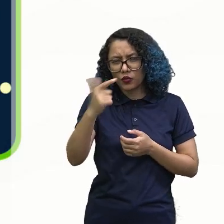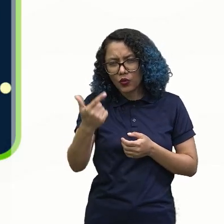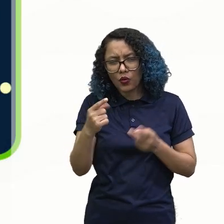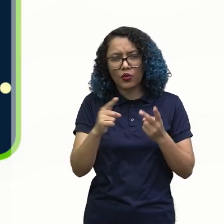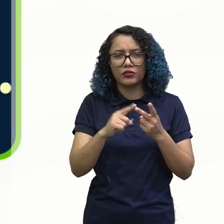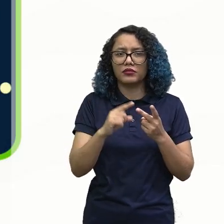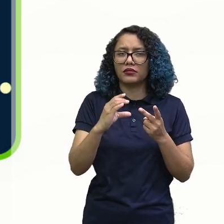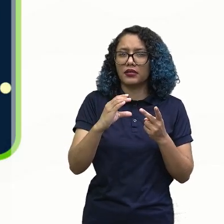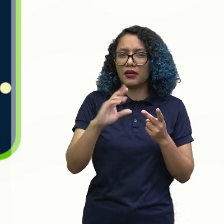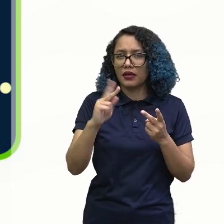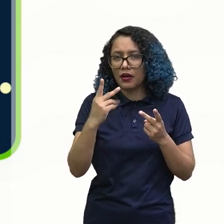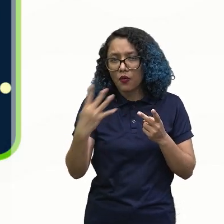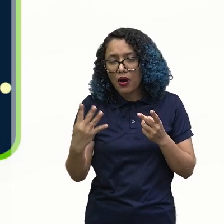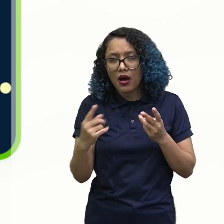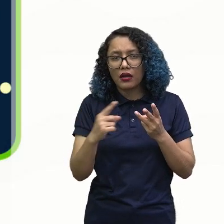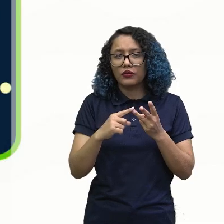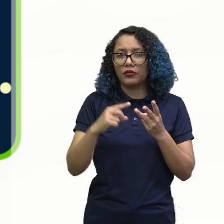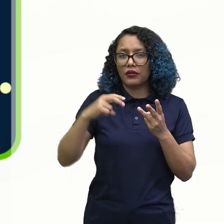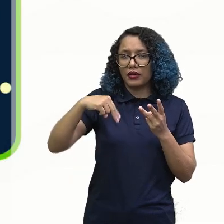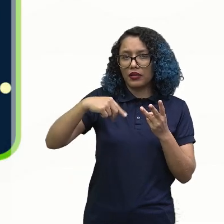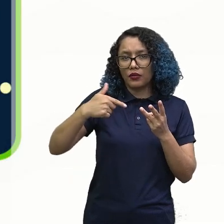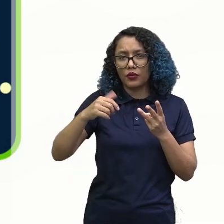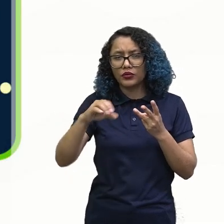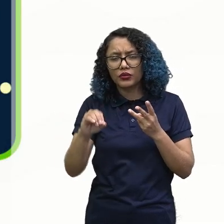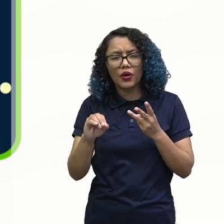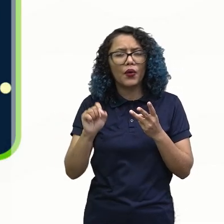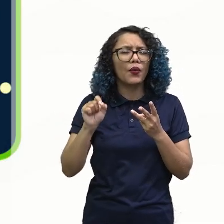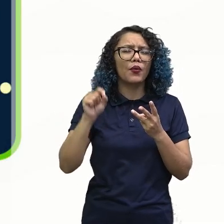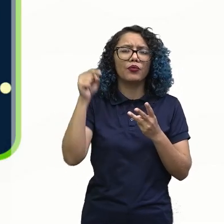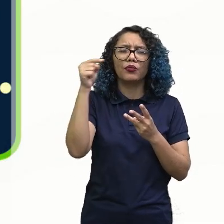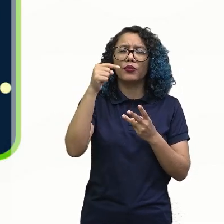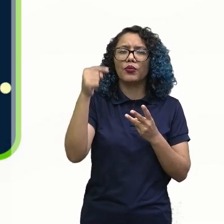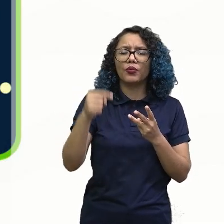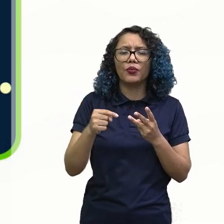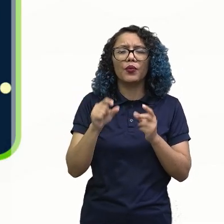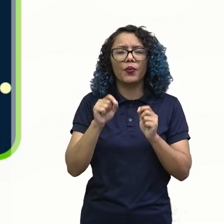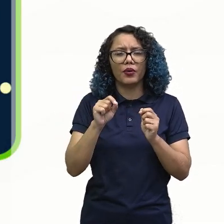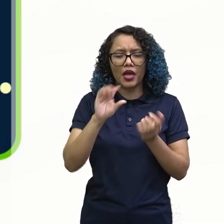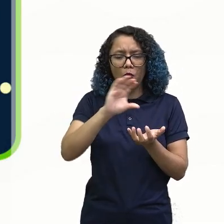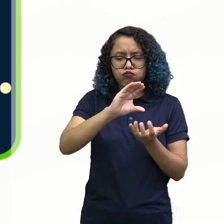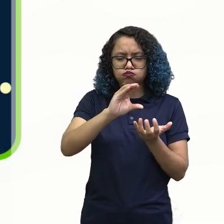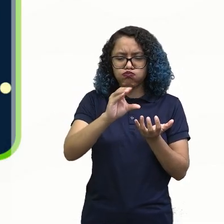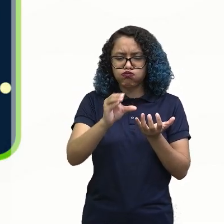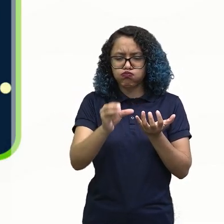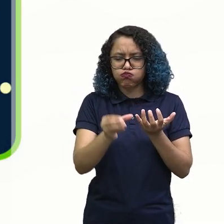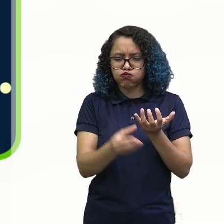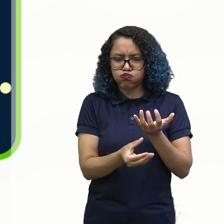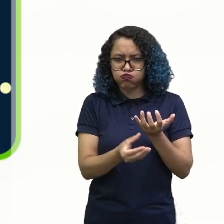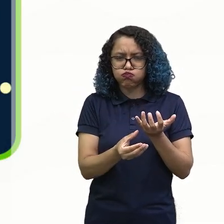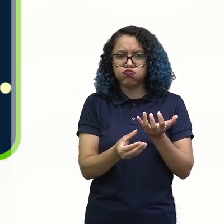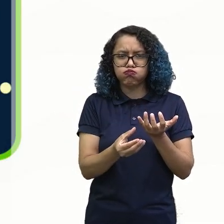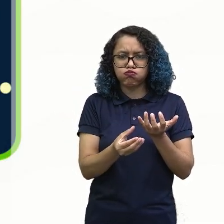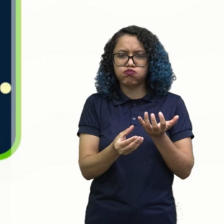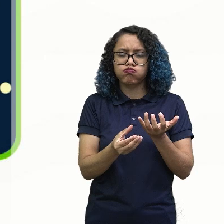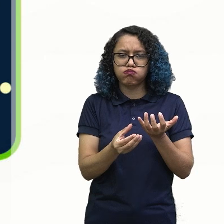CNH4 e N2O, certo? Essa camada fica mais espessa, fazendo com que os raios